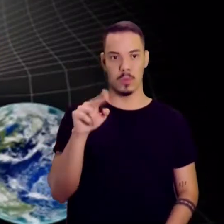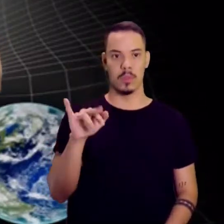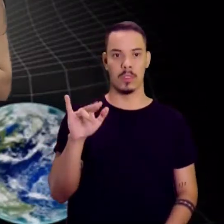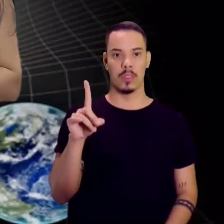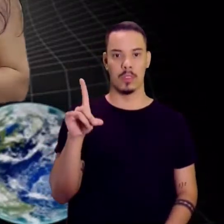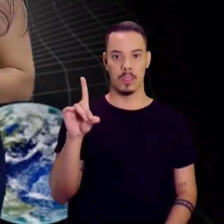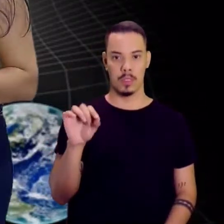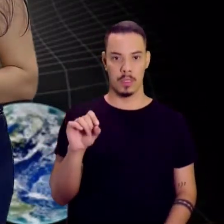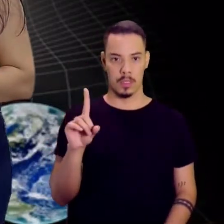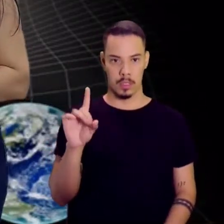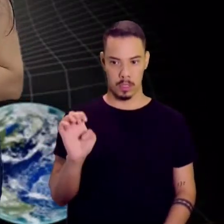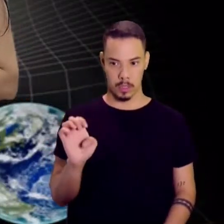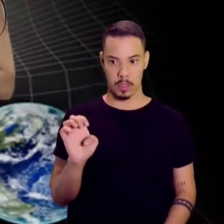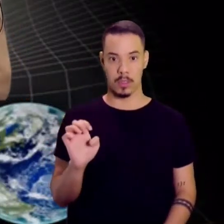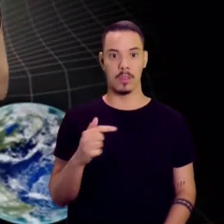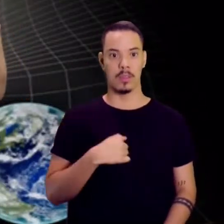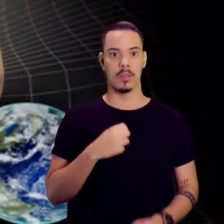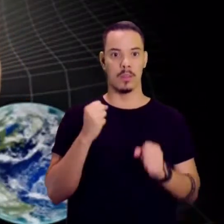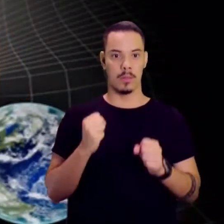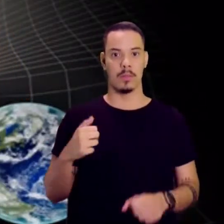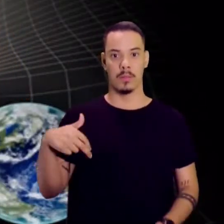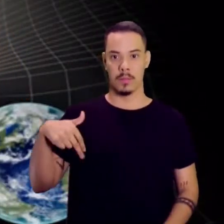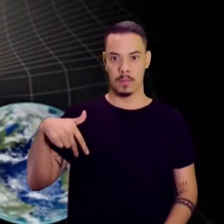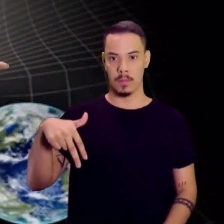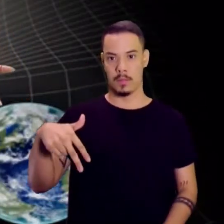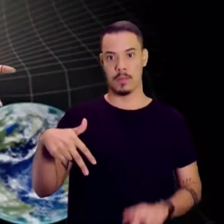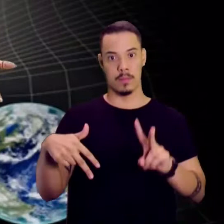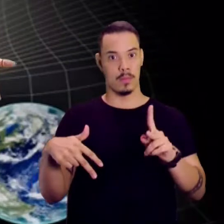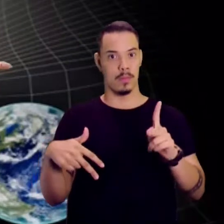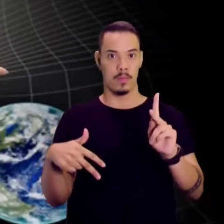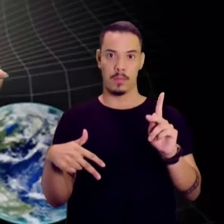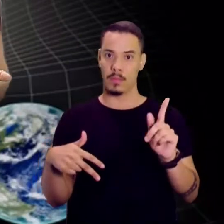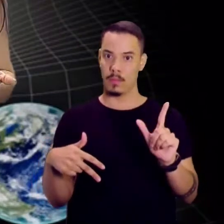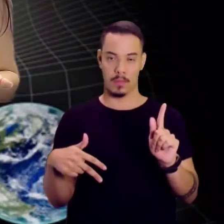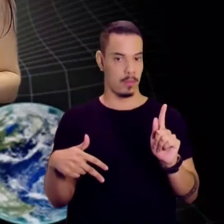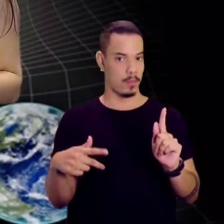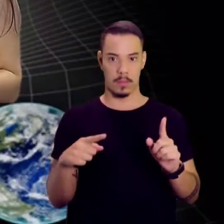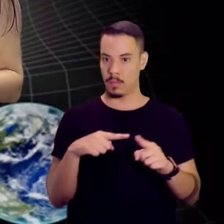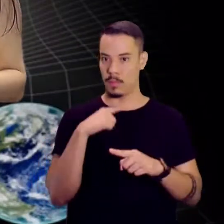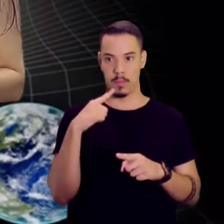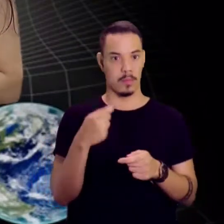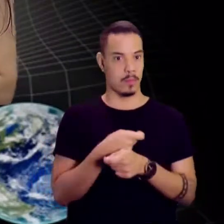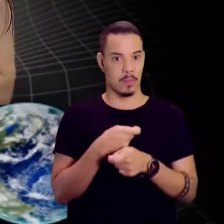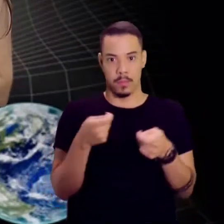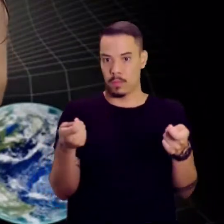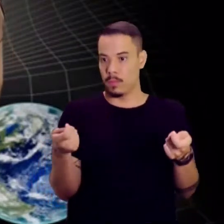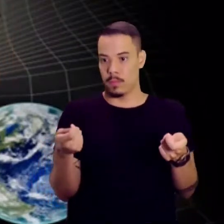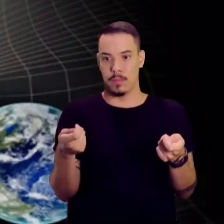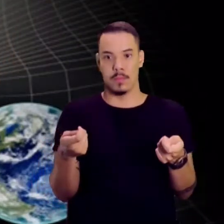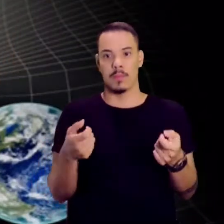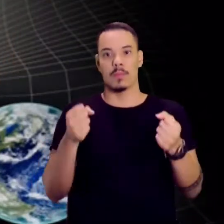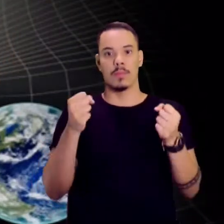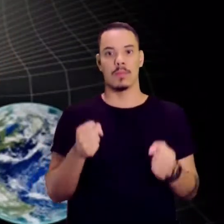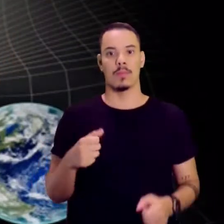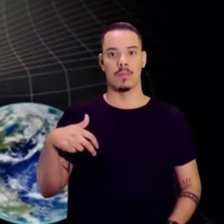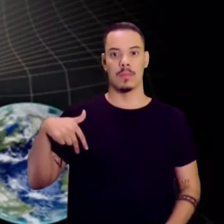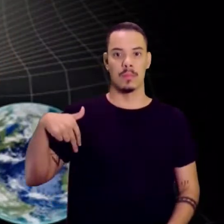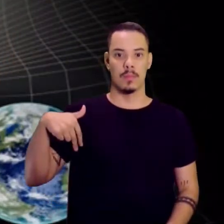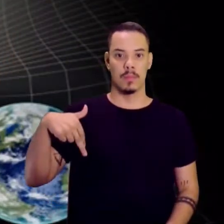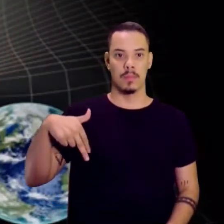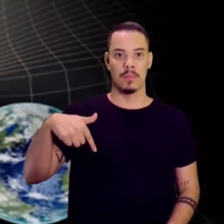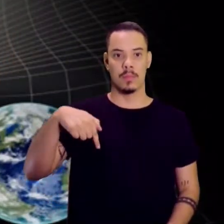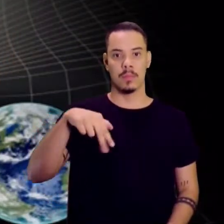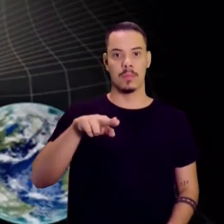quilos? Eu posso andar 2 quilos? Você não vai poder andar, né? 2 quilos, professor. Você vai poder andar 2